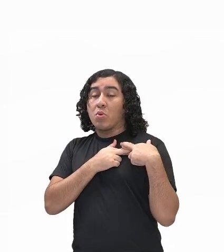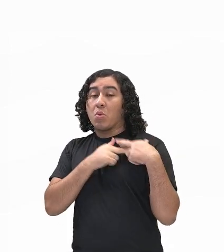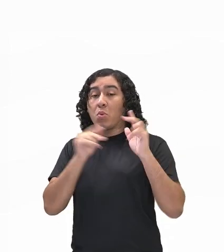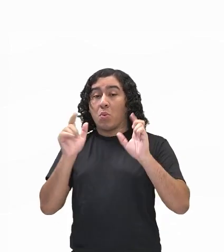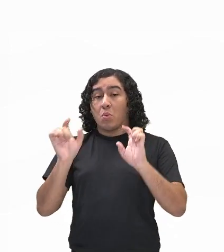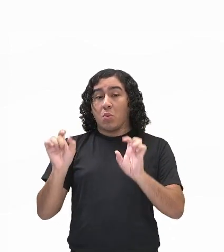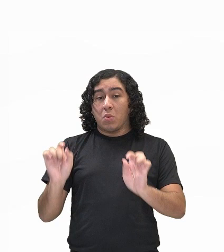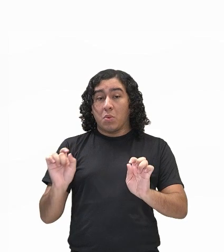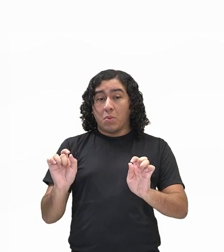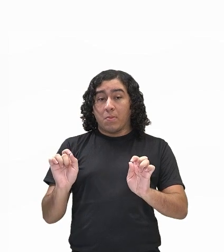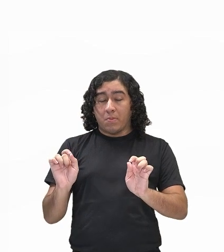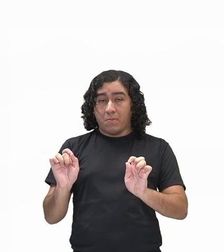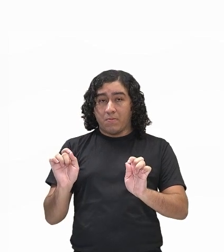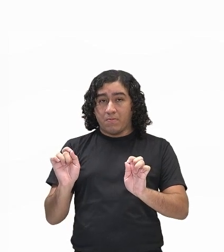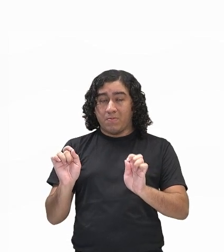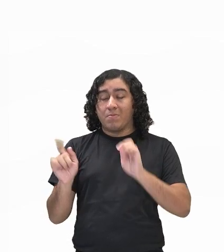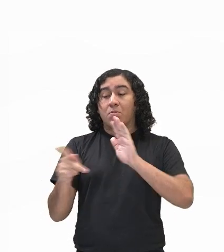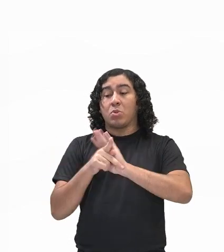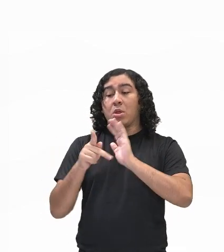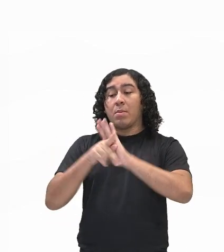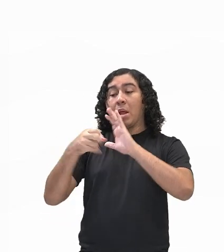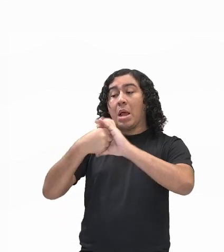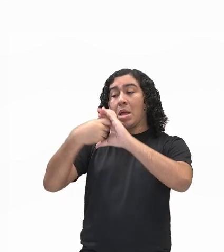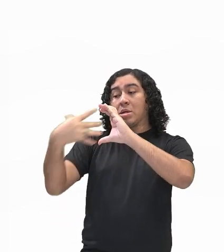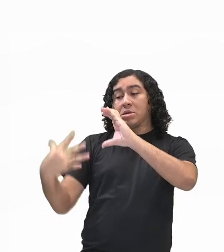consideração dos aspectos